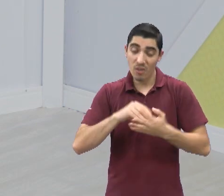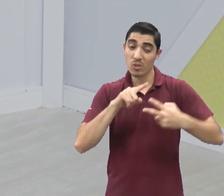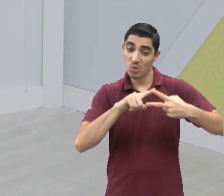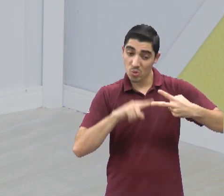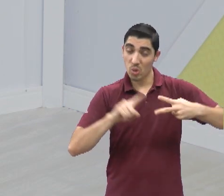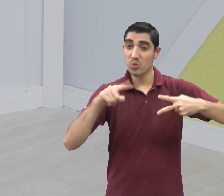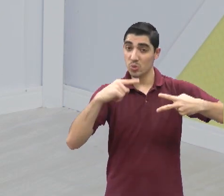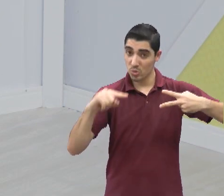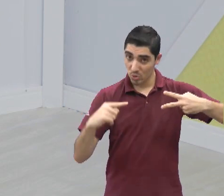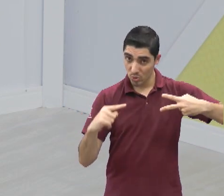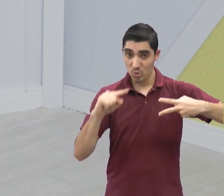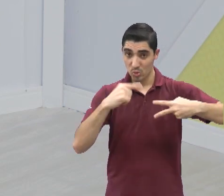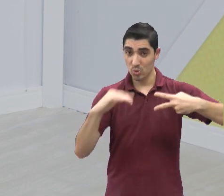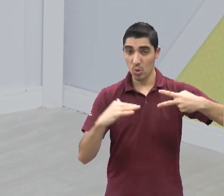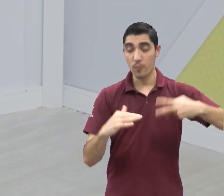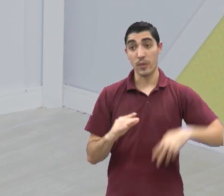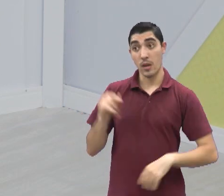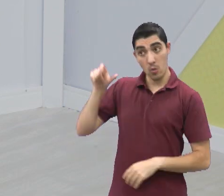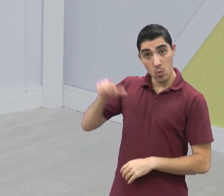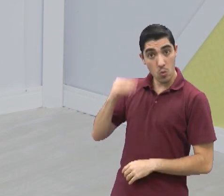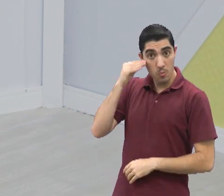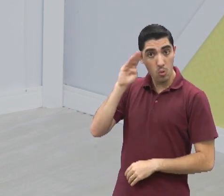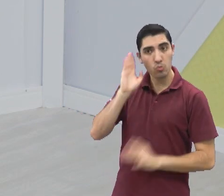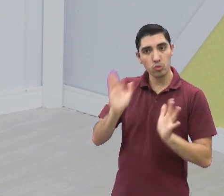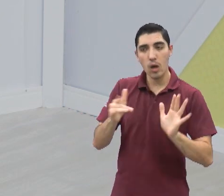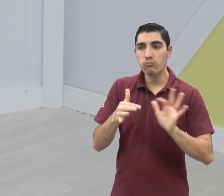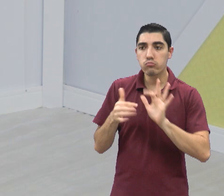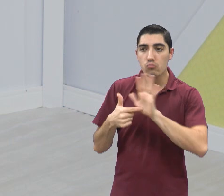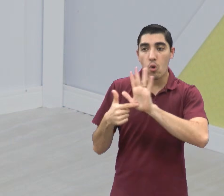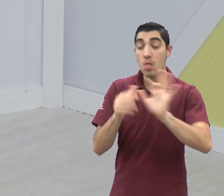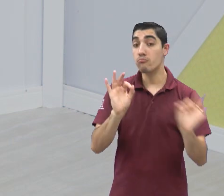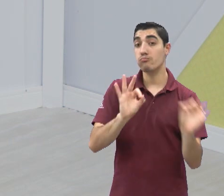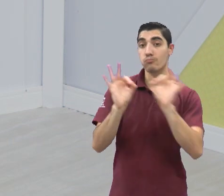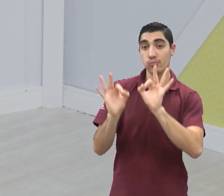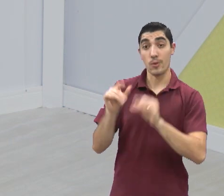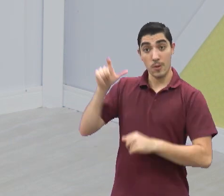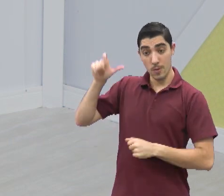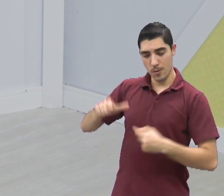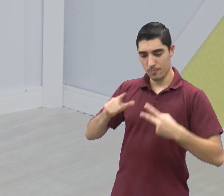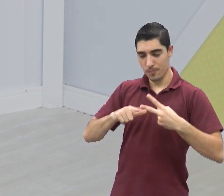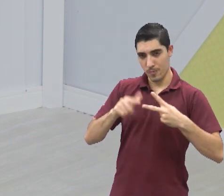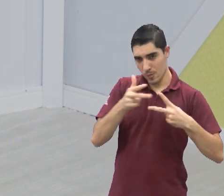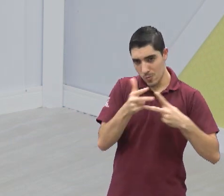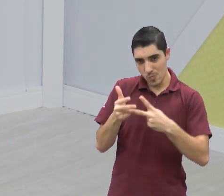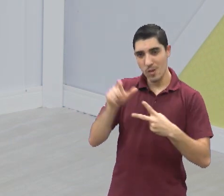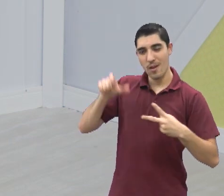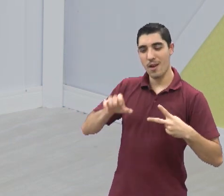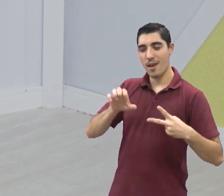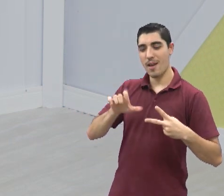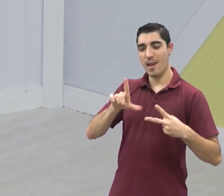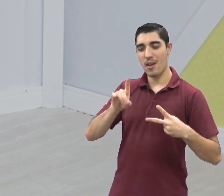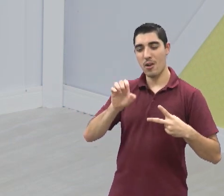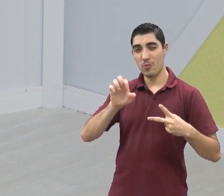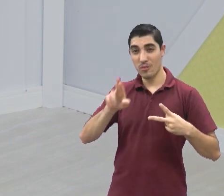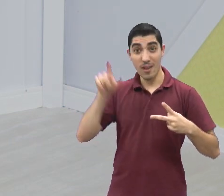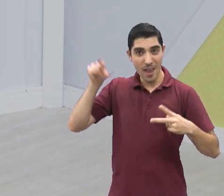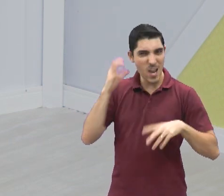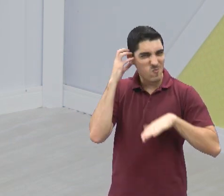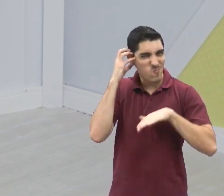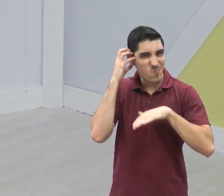lá é o Brunão, que conta como foi a partida. As imagens são do DJ Helder Soares. Solta,